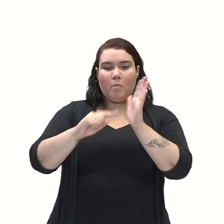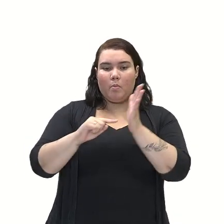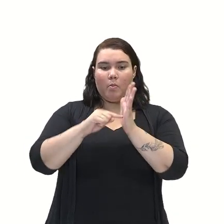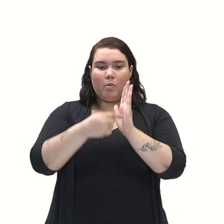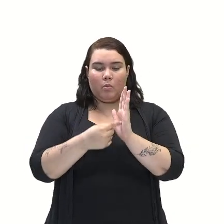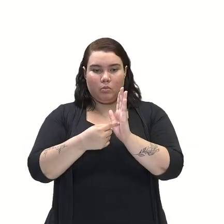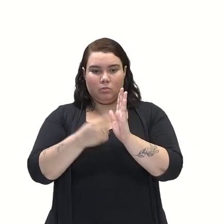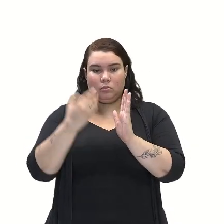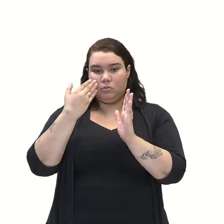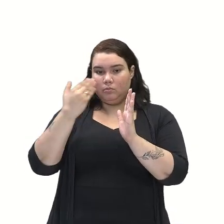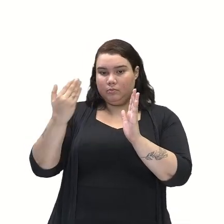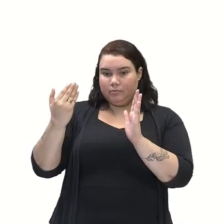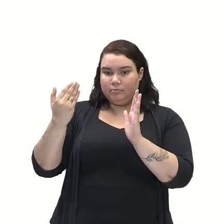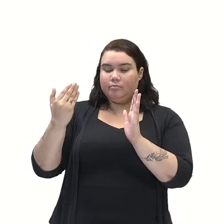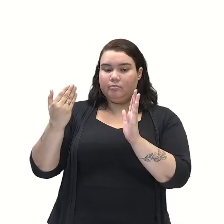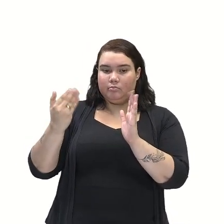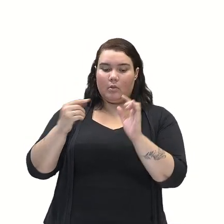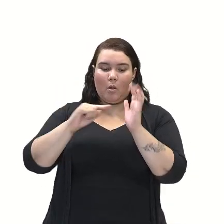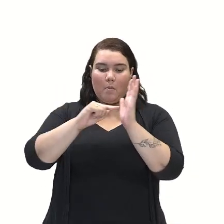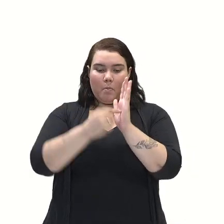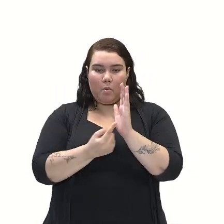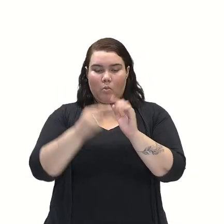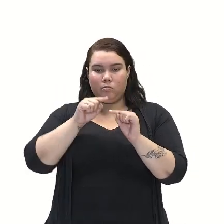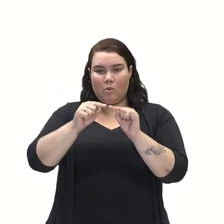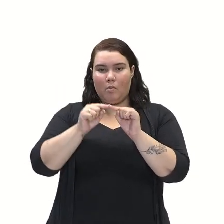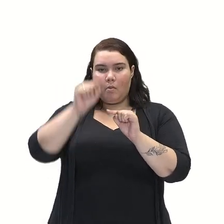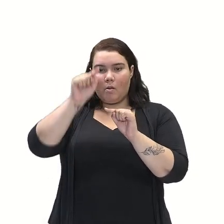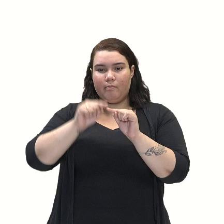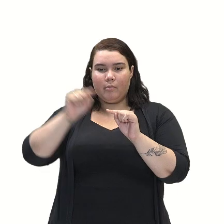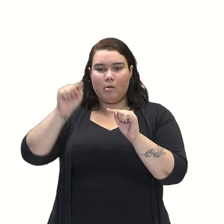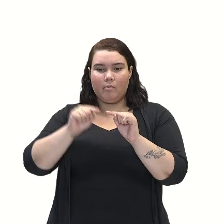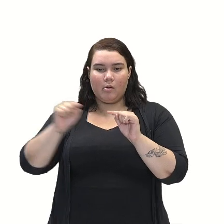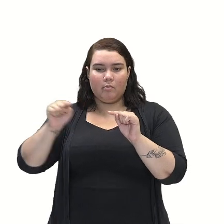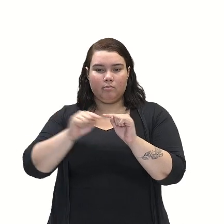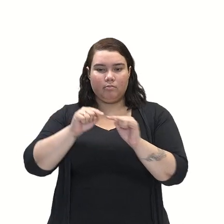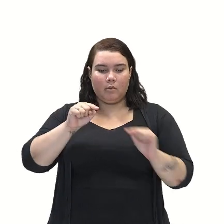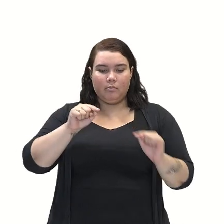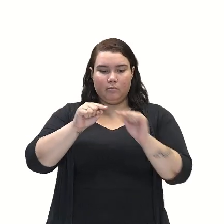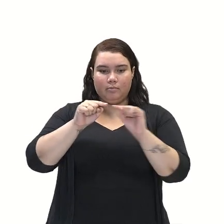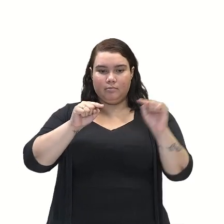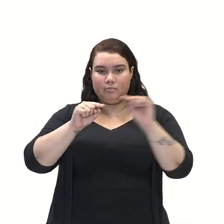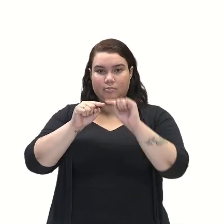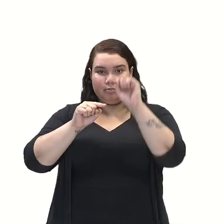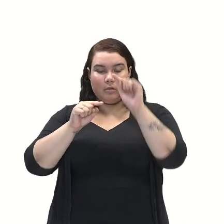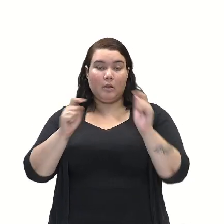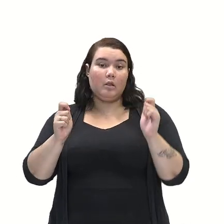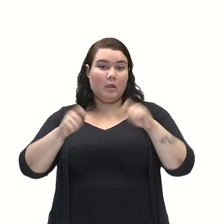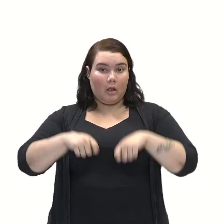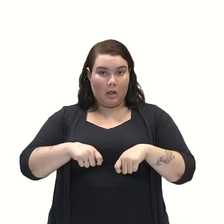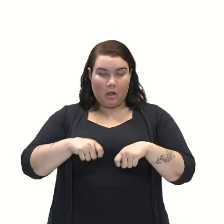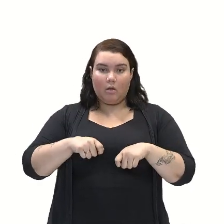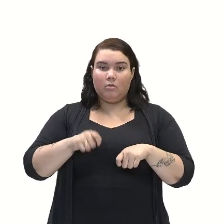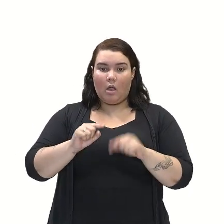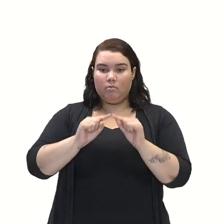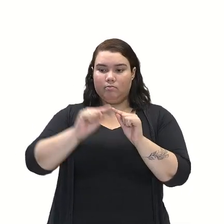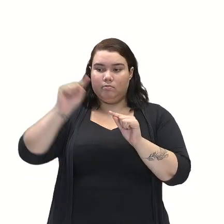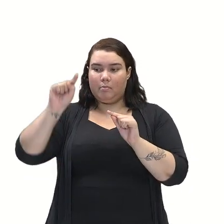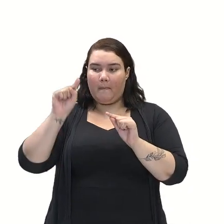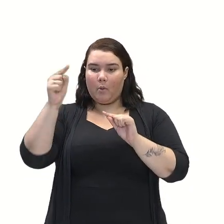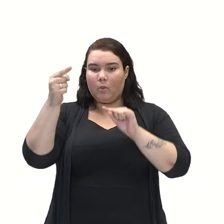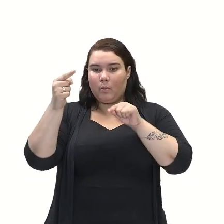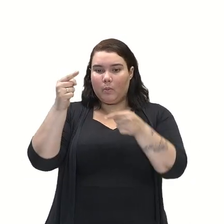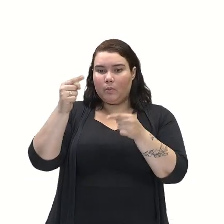olha. Portanto, eu consigo traçar diversos segmentos que saem